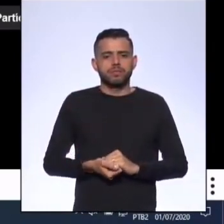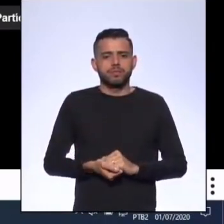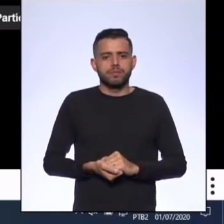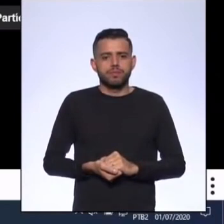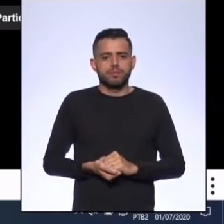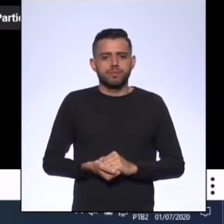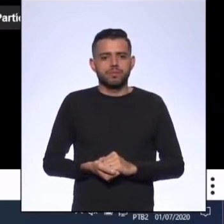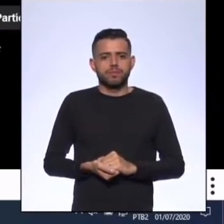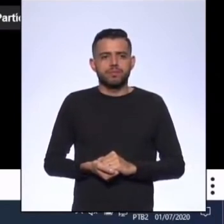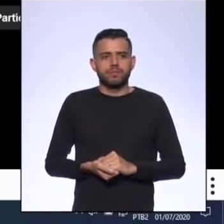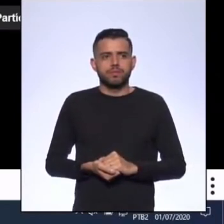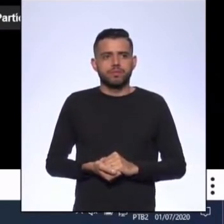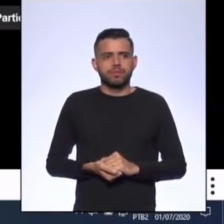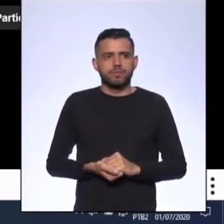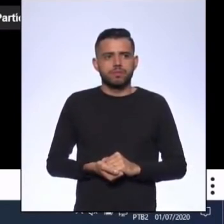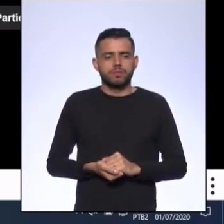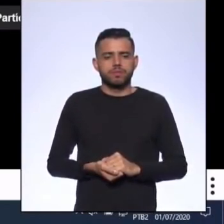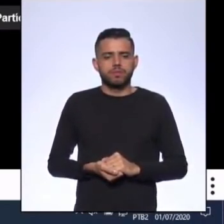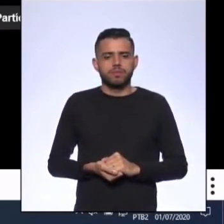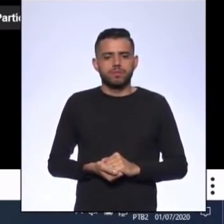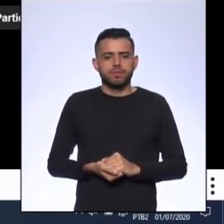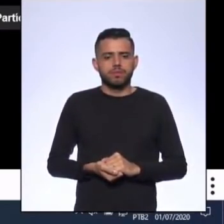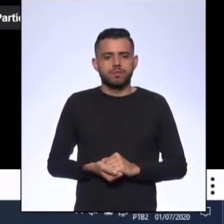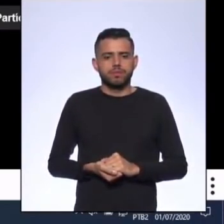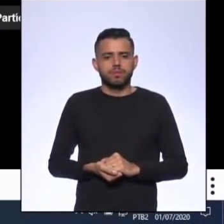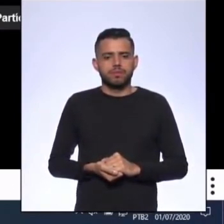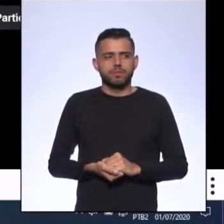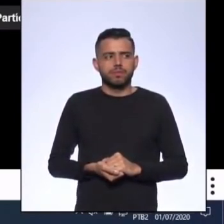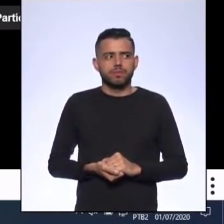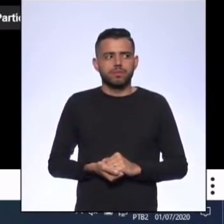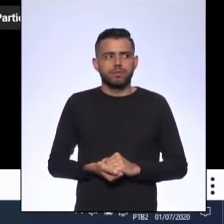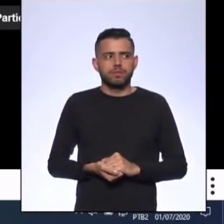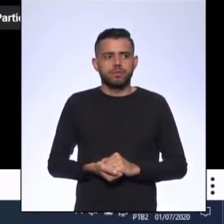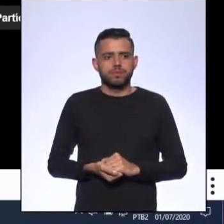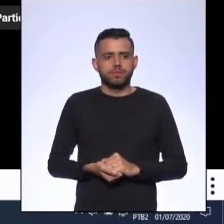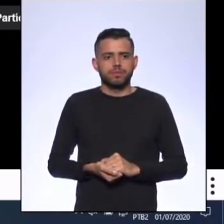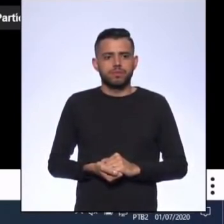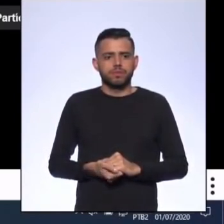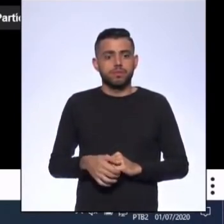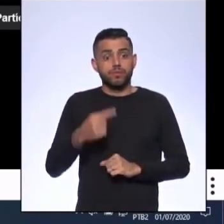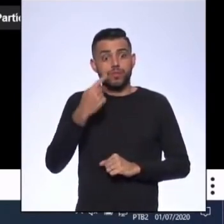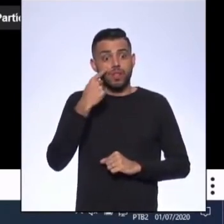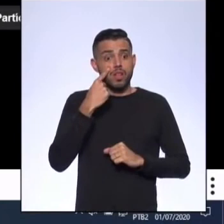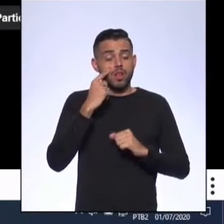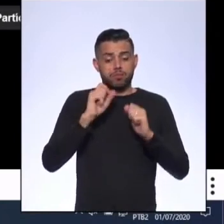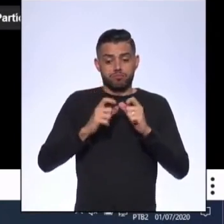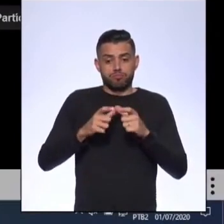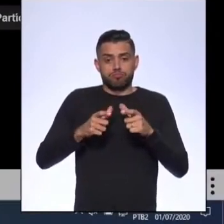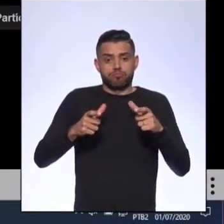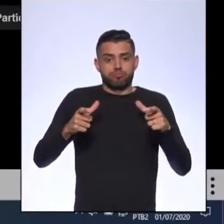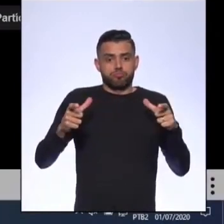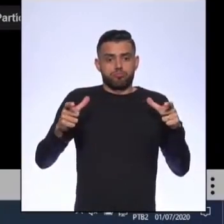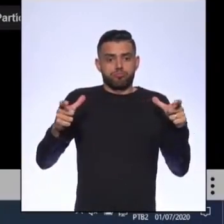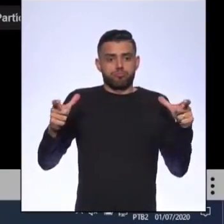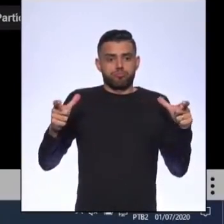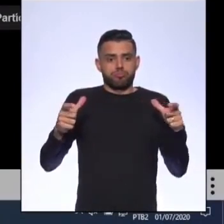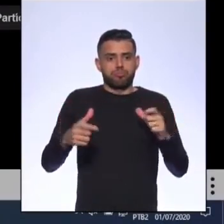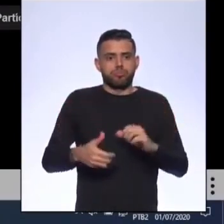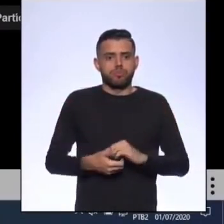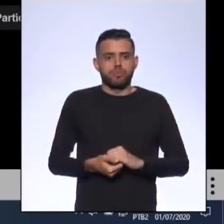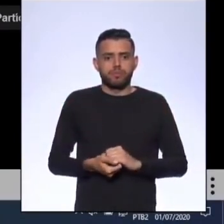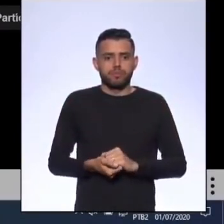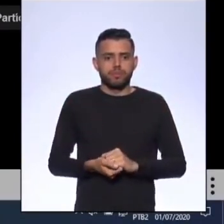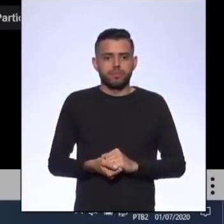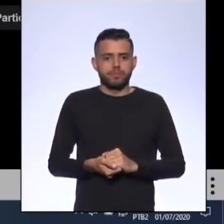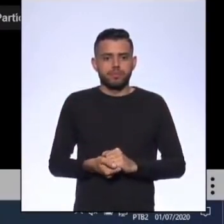fornecer energia de novo para as partículas. Vamos lá, energia. Olha lá, pessoal. O que aconteceu com o volume?